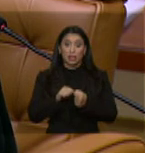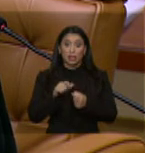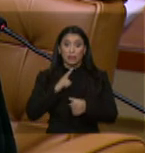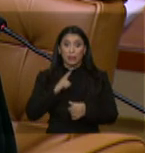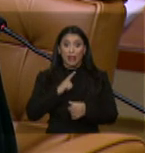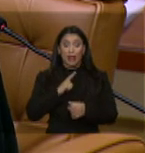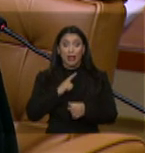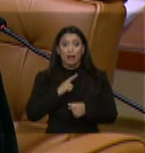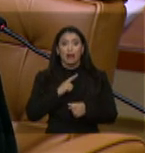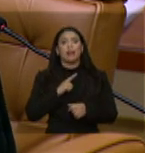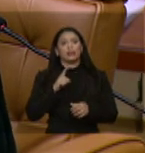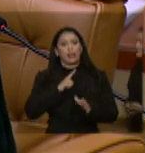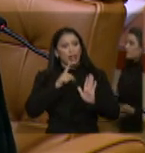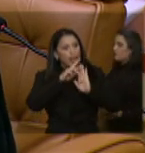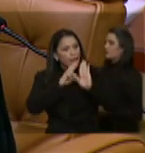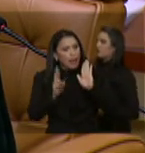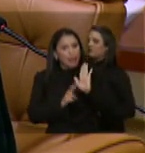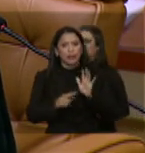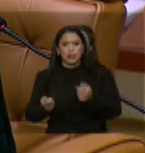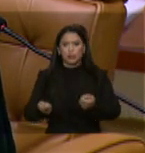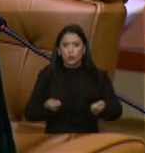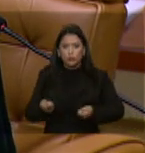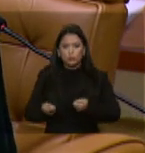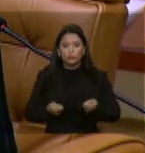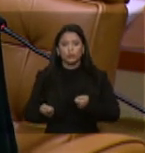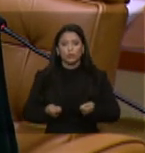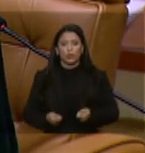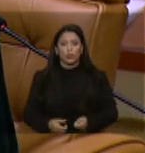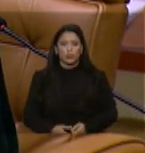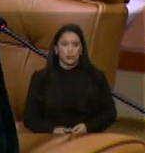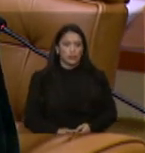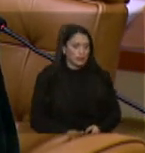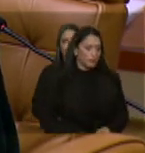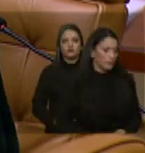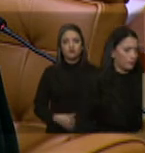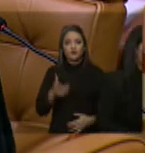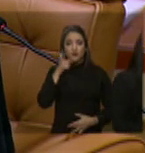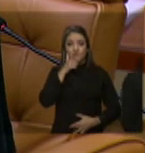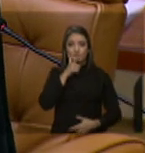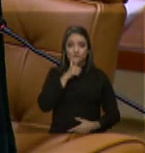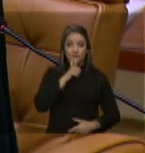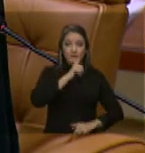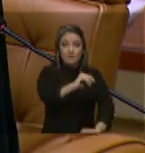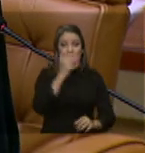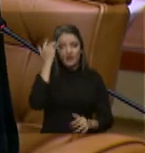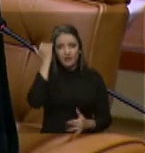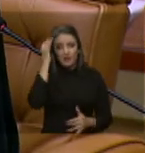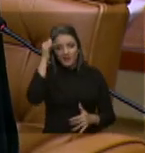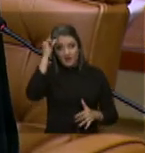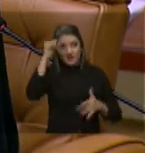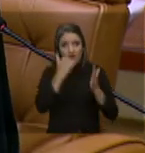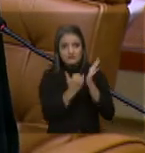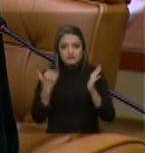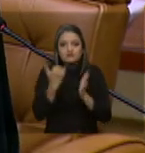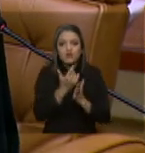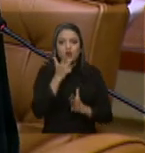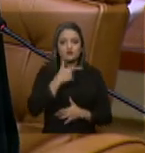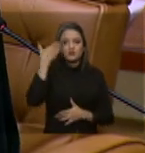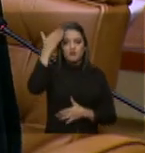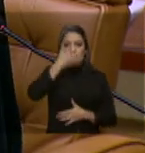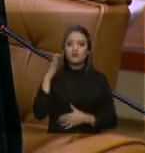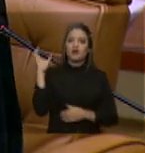coibir excessos é para possibilitar uma instrução probatória rápida e eficaz como a própria internet